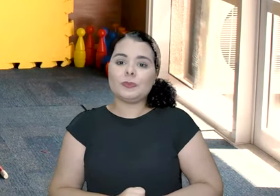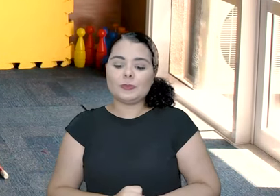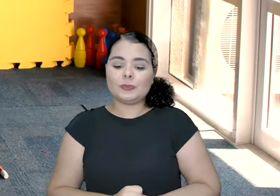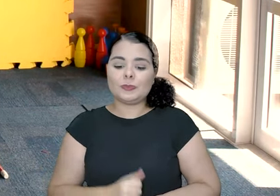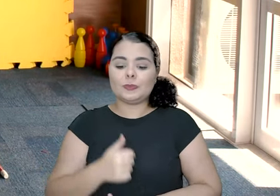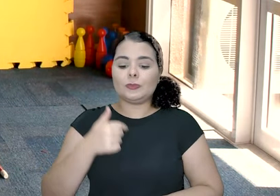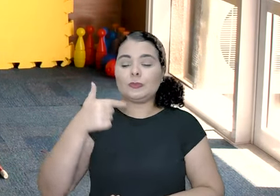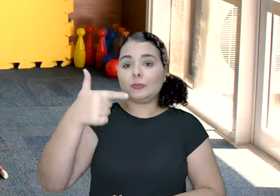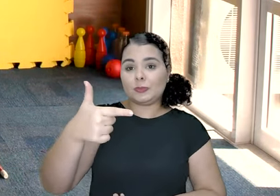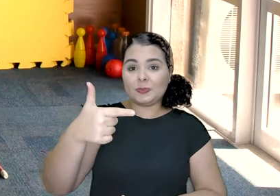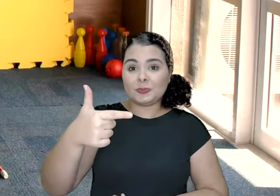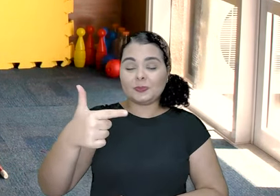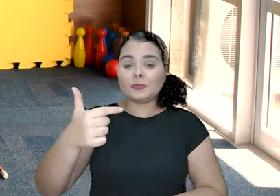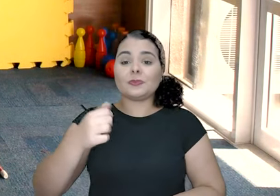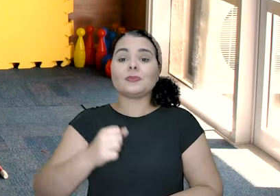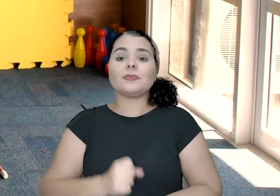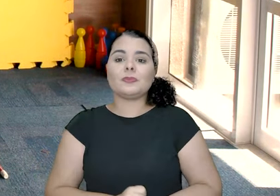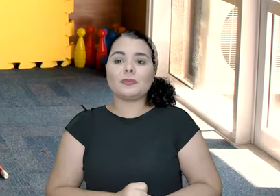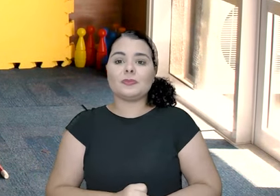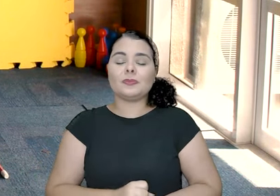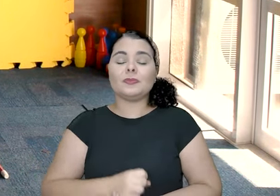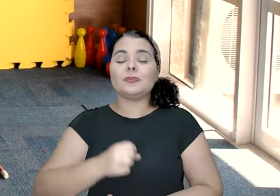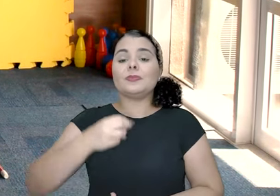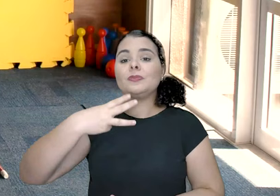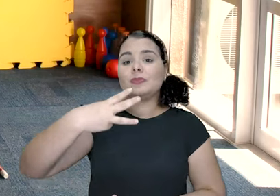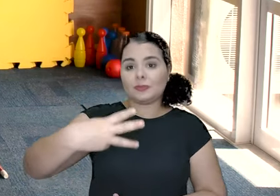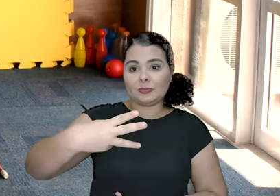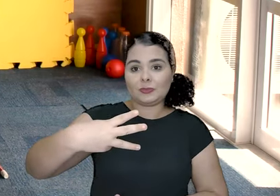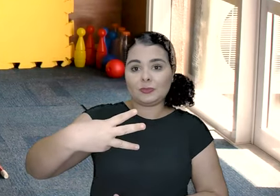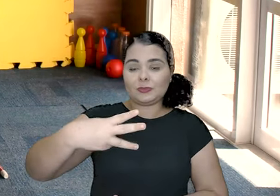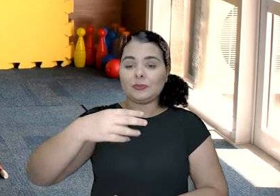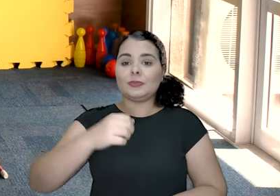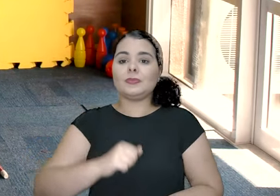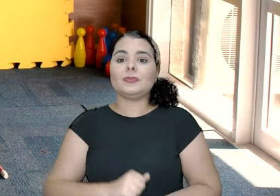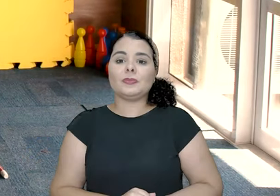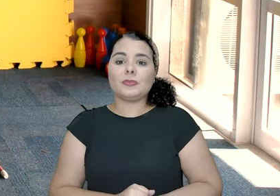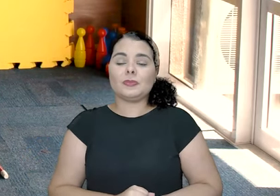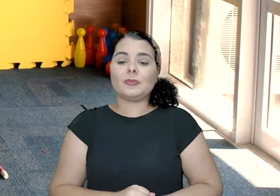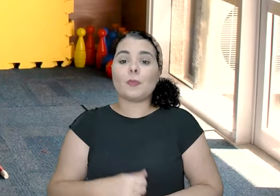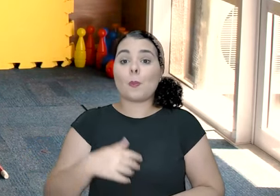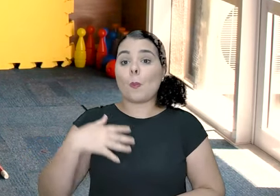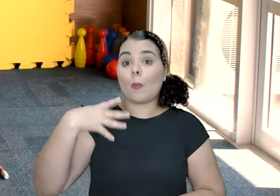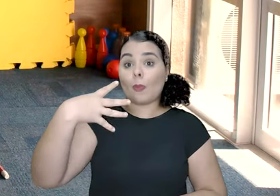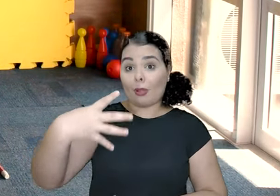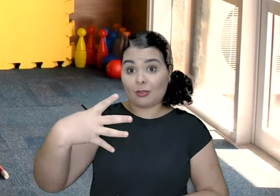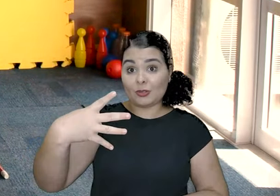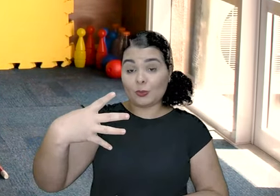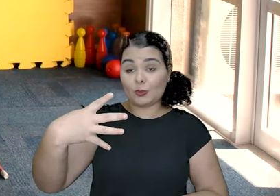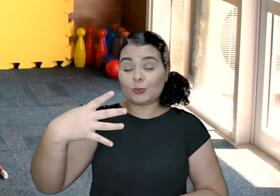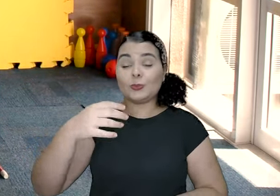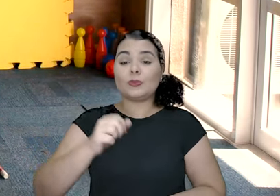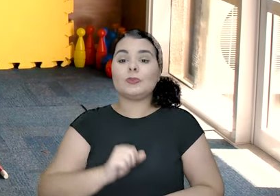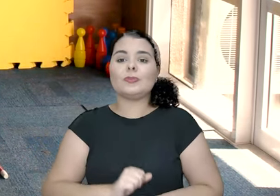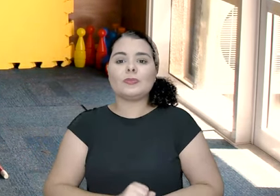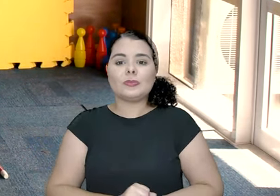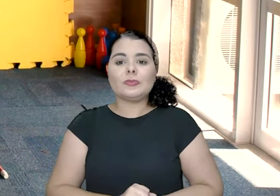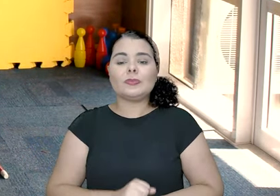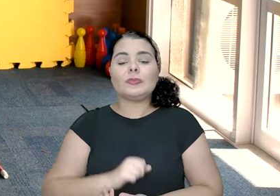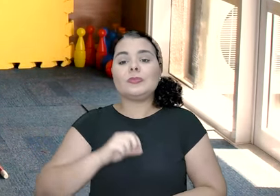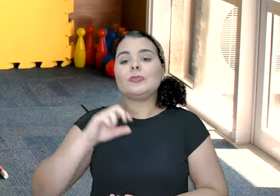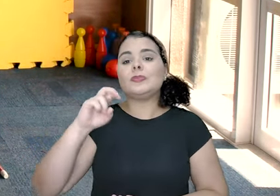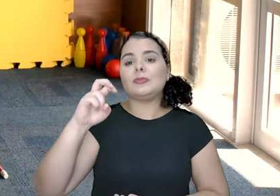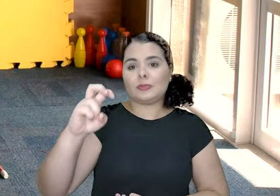desceu. 2, desceu. 3, desceu. 4,